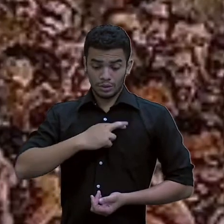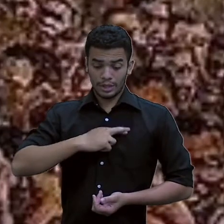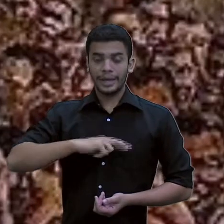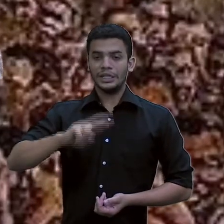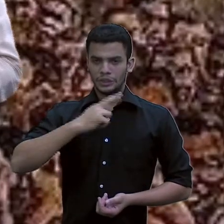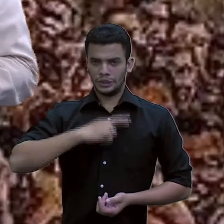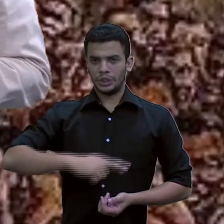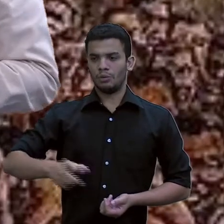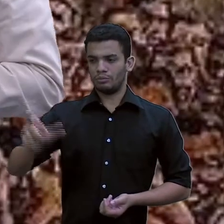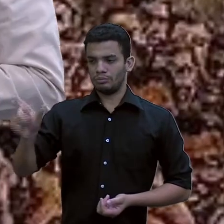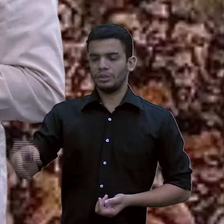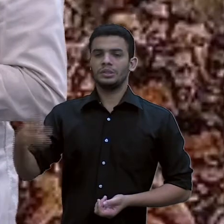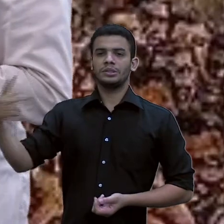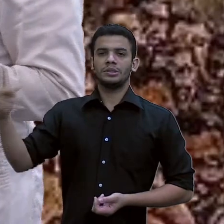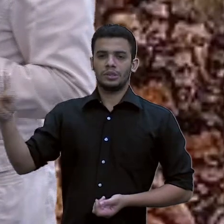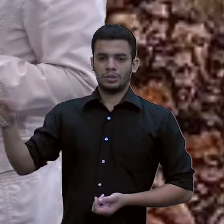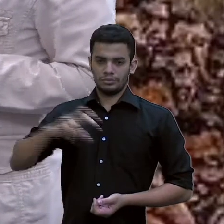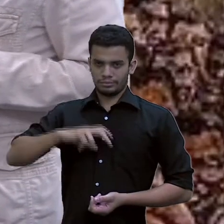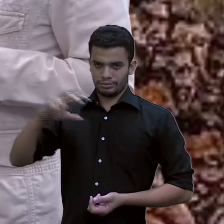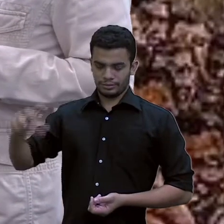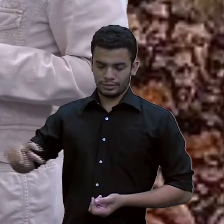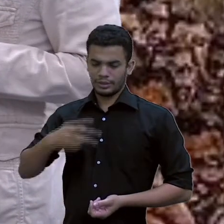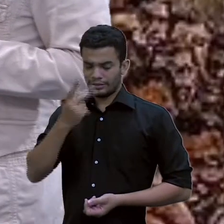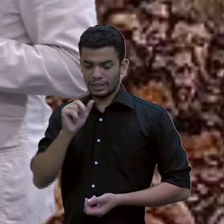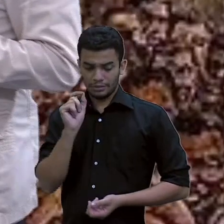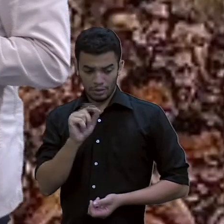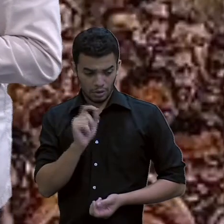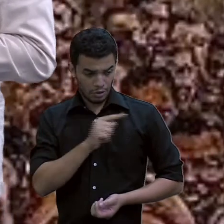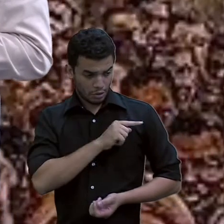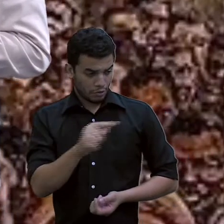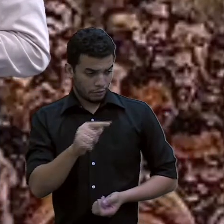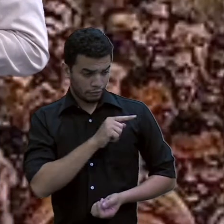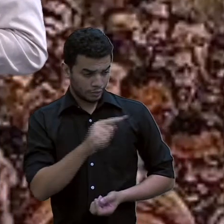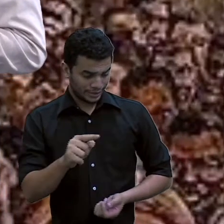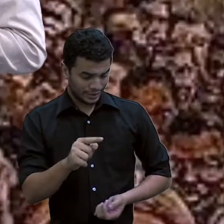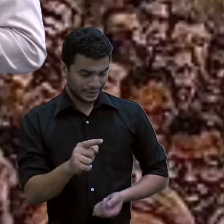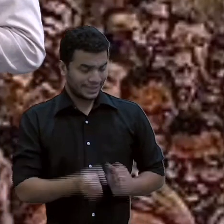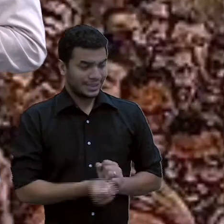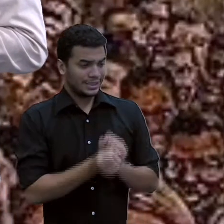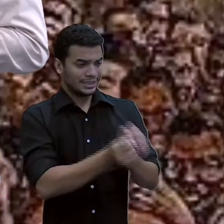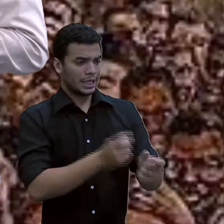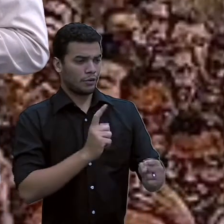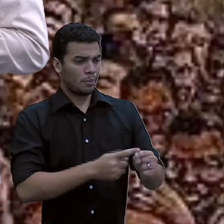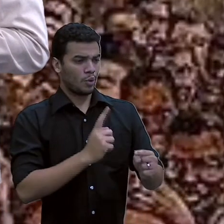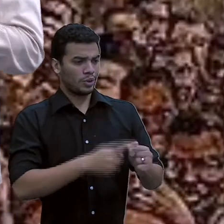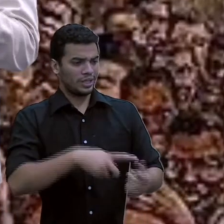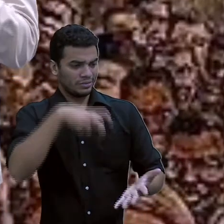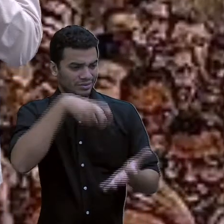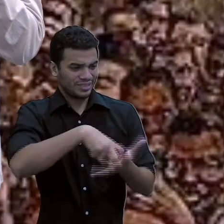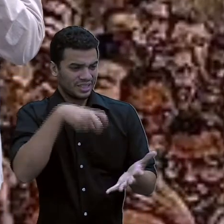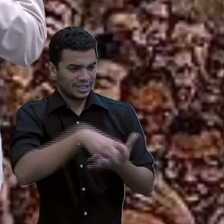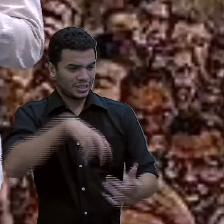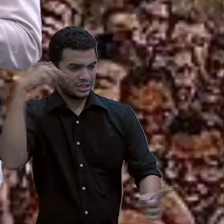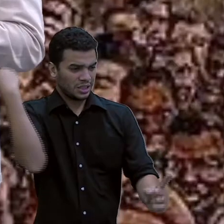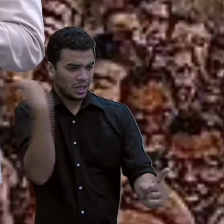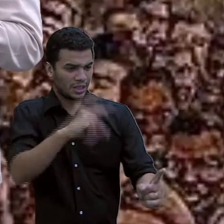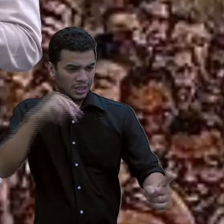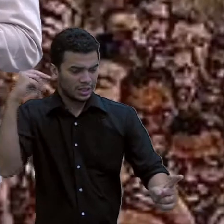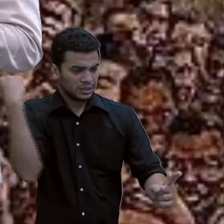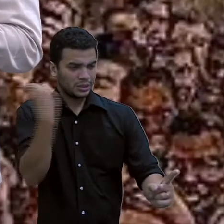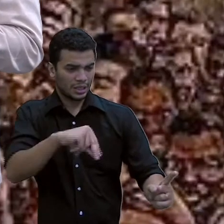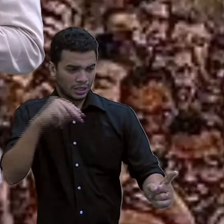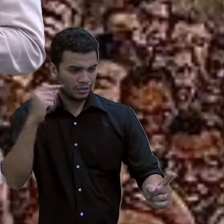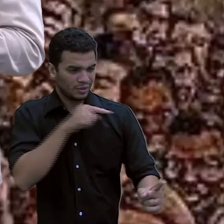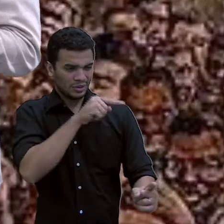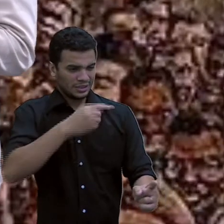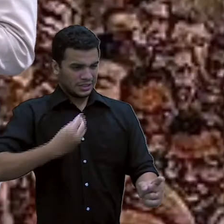que definiu a experiência escravocrata como um tipo de castigo. Queria aproximar os negros, ou seja,